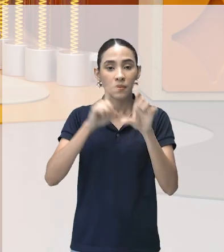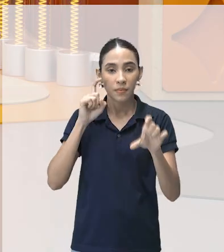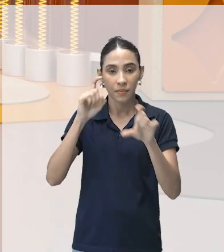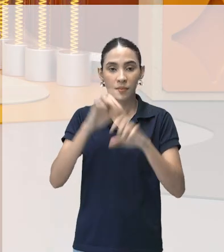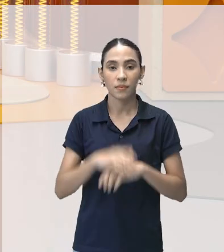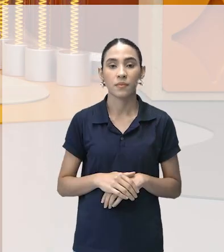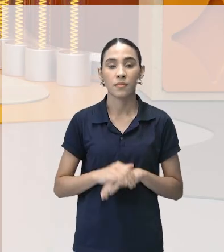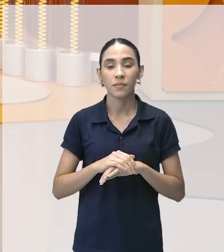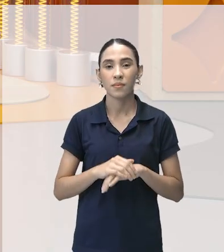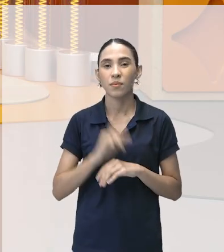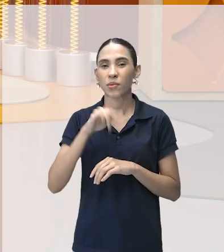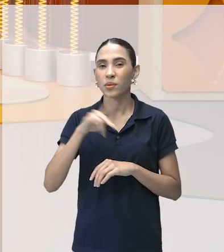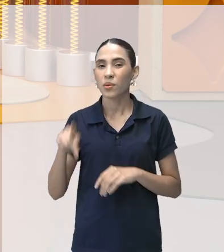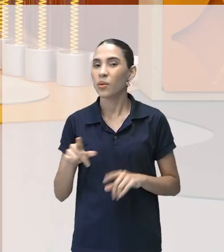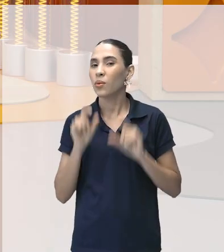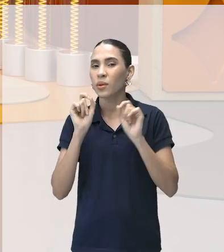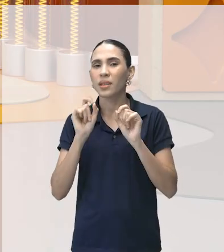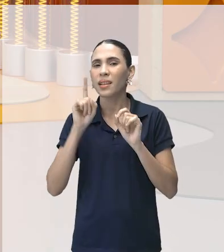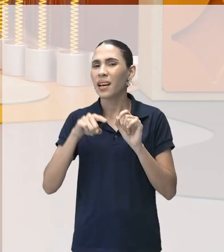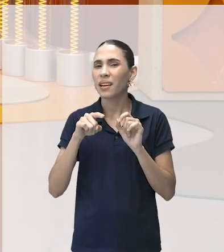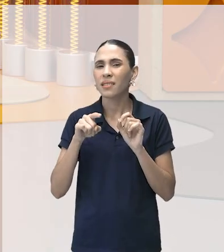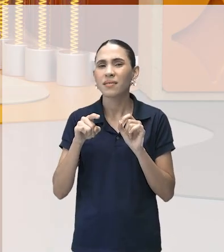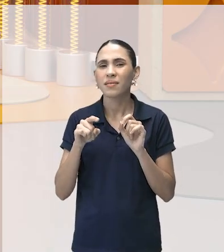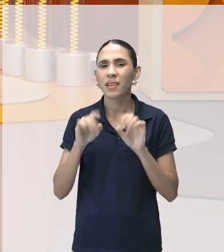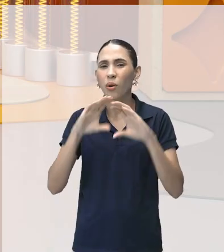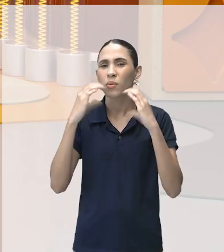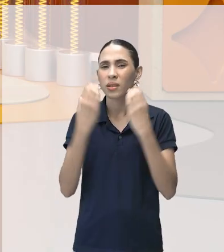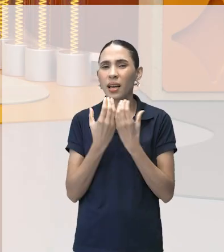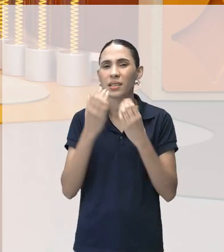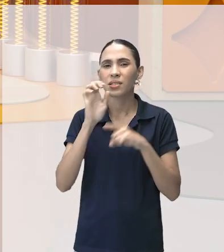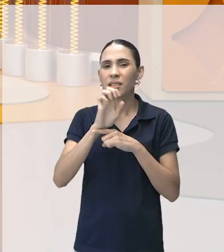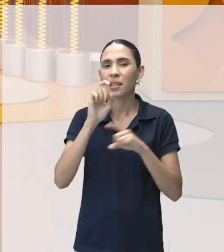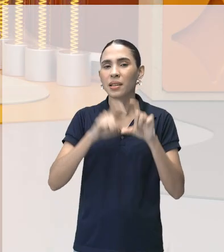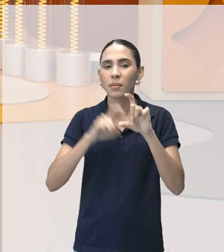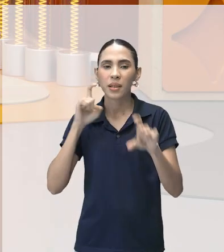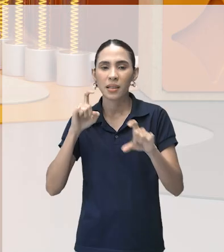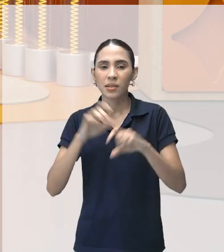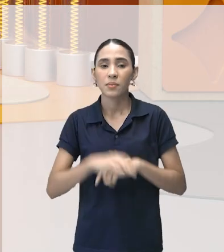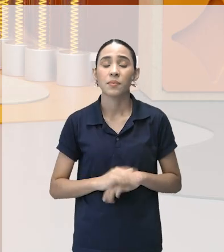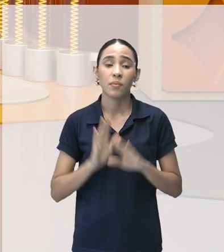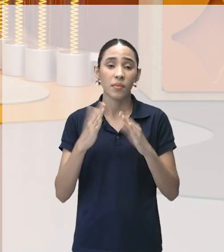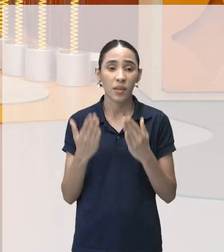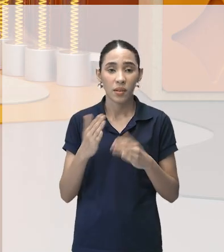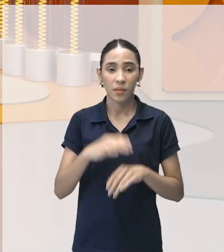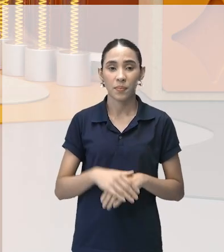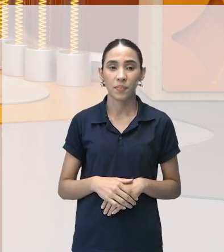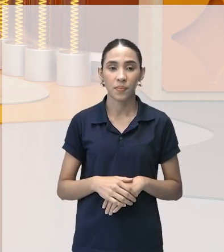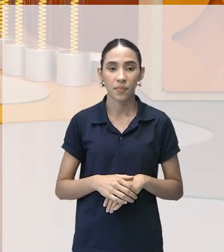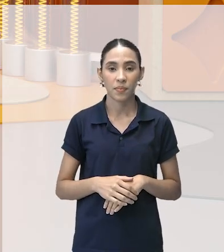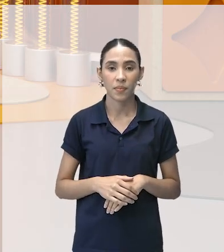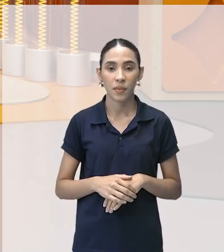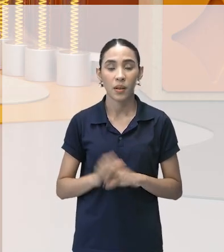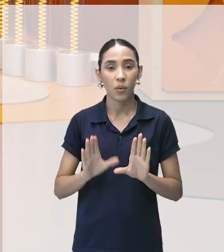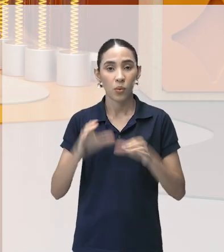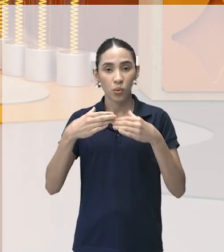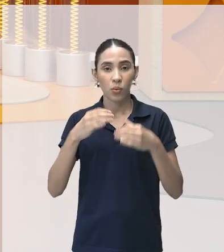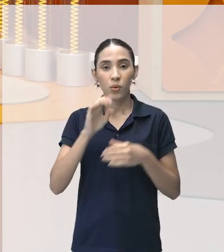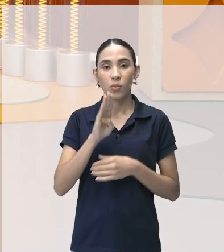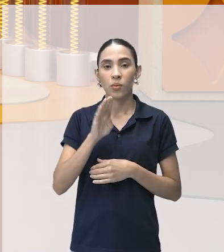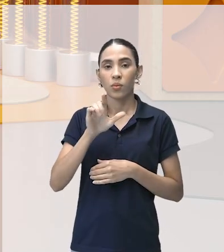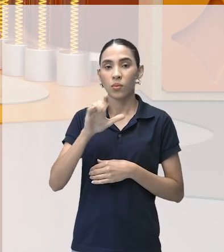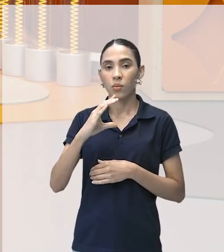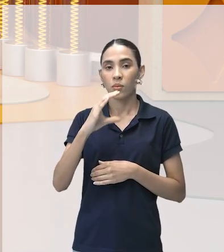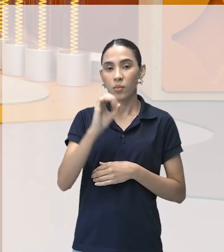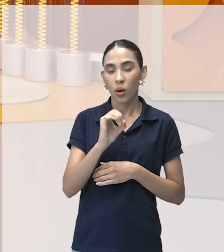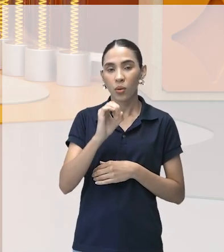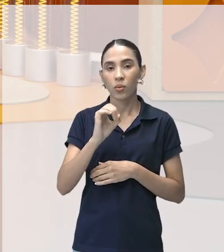independentes, tá? Professora, mas o que é mesmo aí a comunidade dos estados independentes? Vai ser um bloco econômico